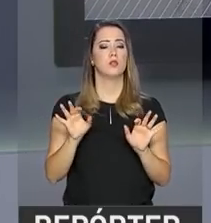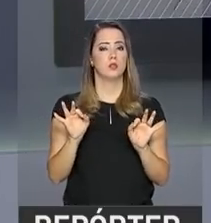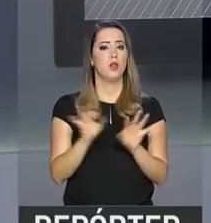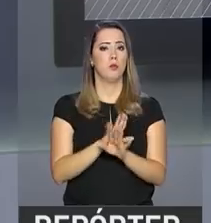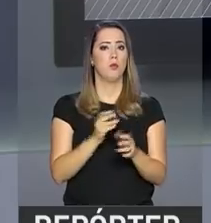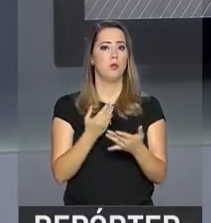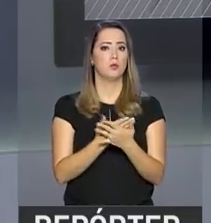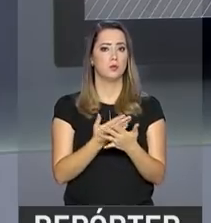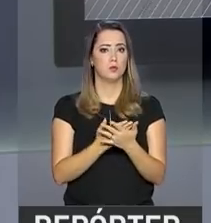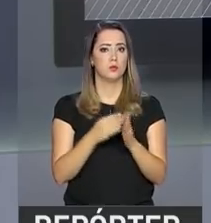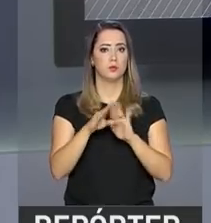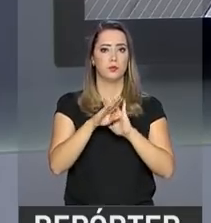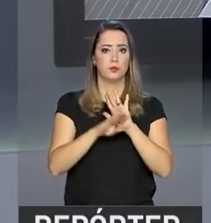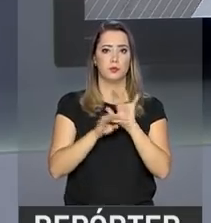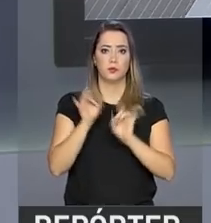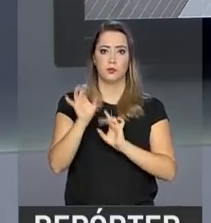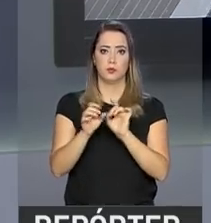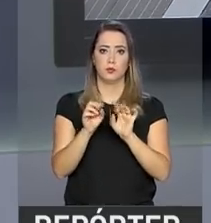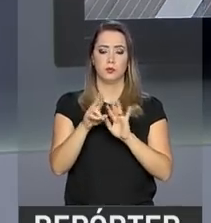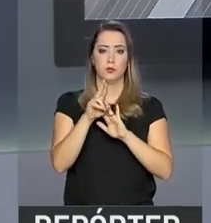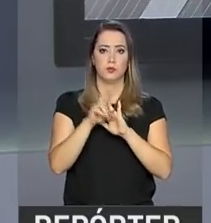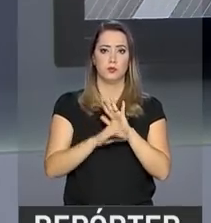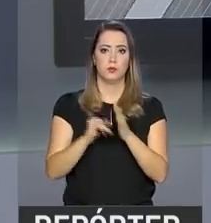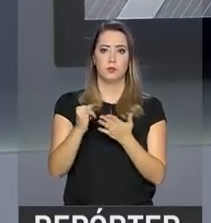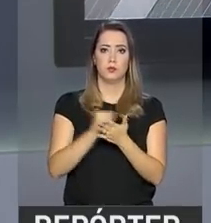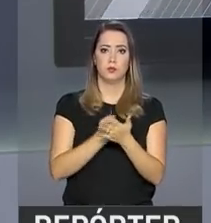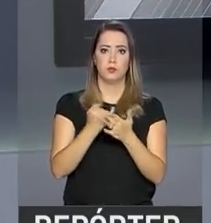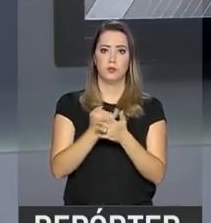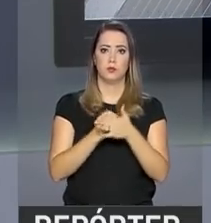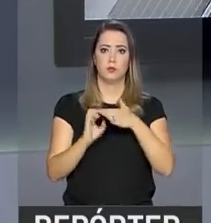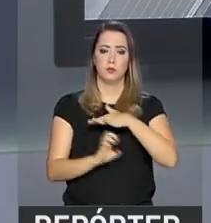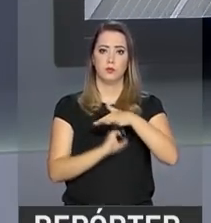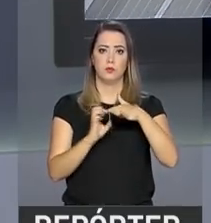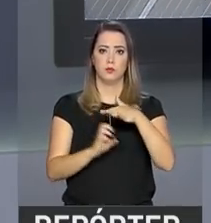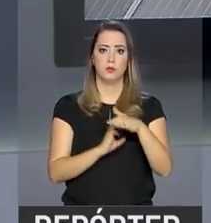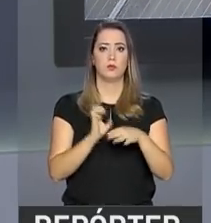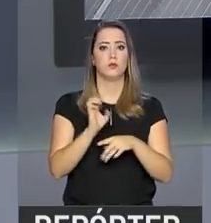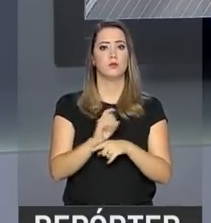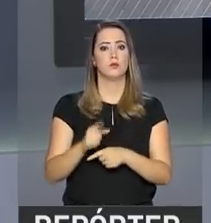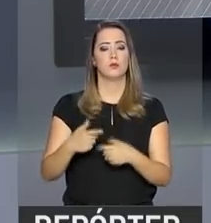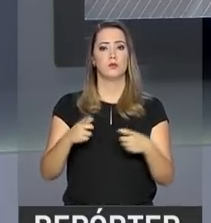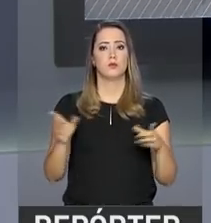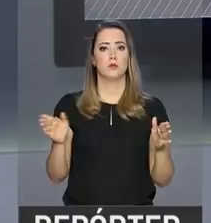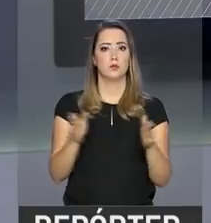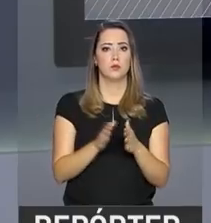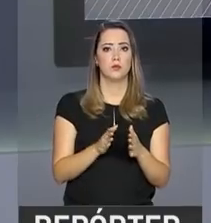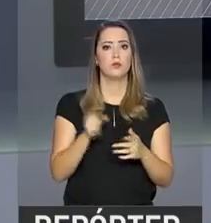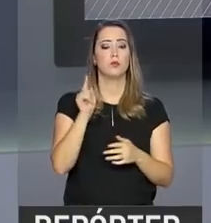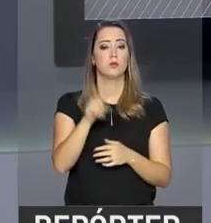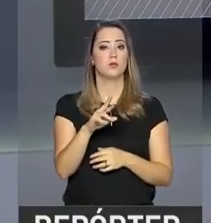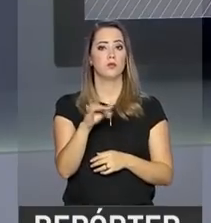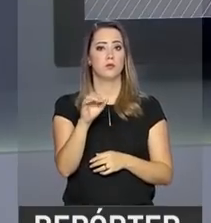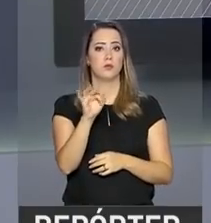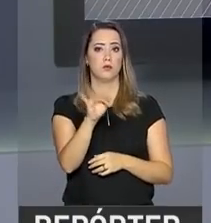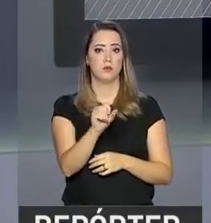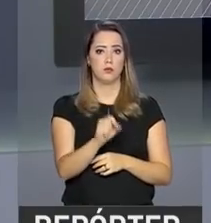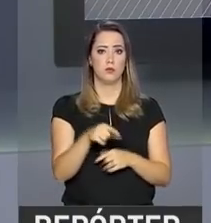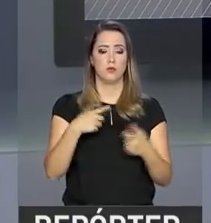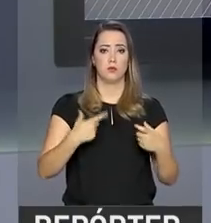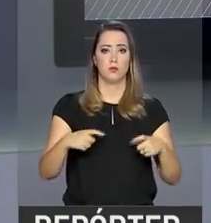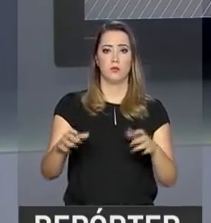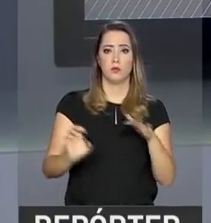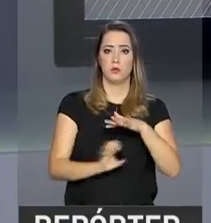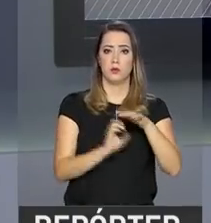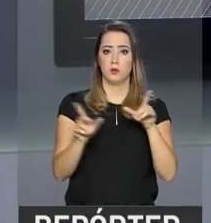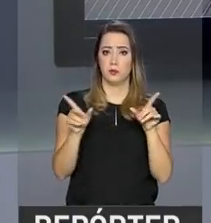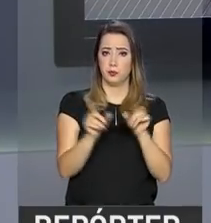sobre o programa especial de regularização tributária das microempresas e empresas de pequeno porte o refis das micro e pequenas